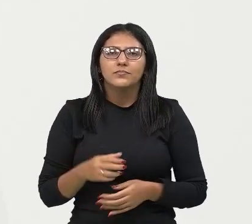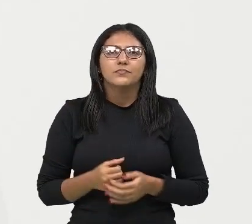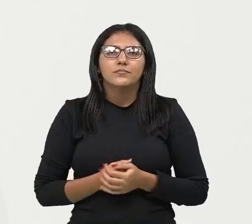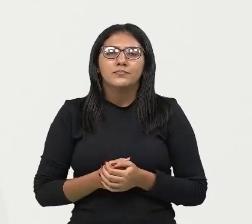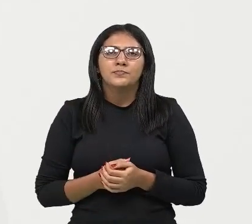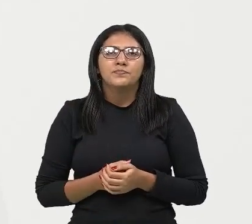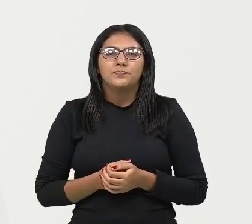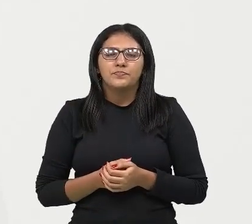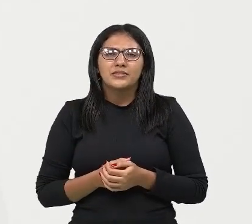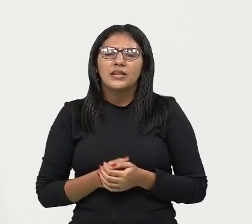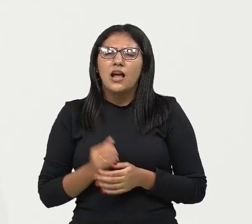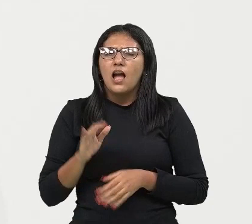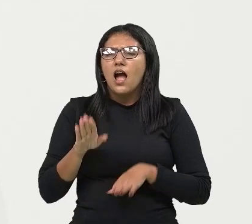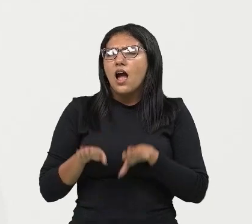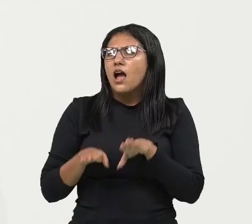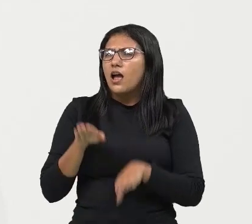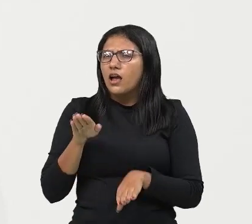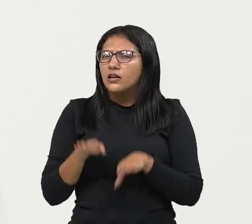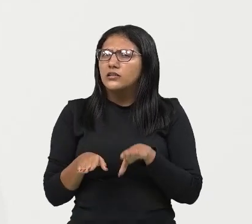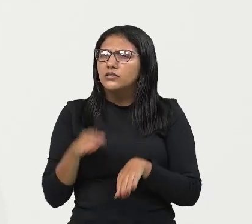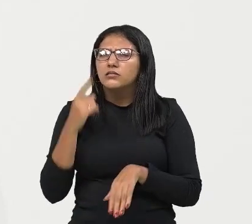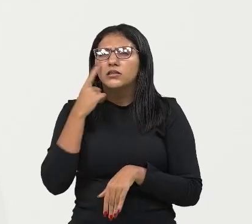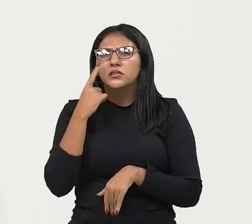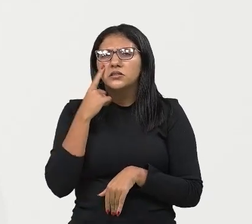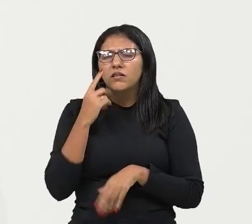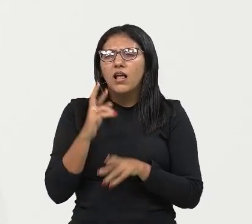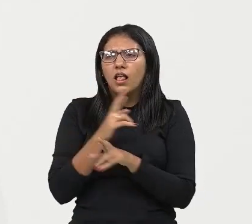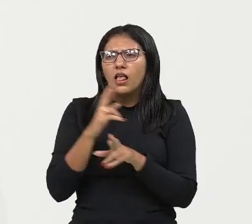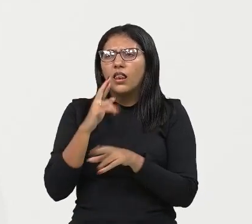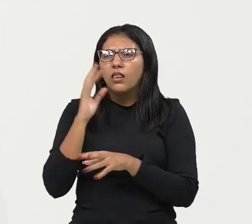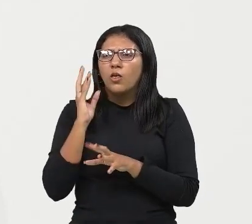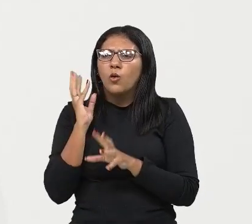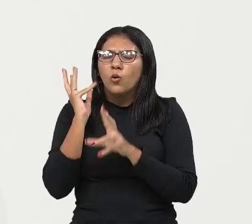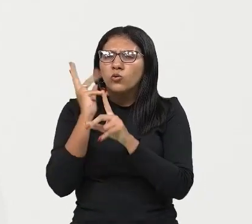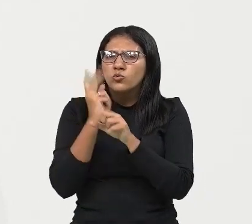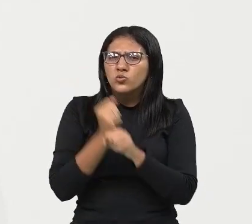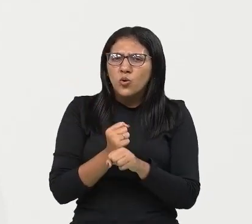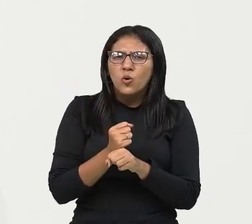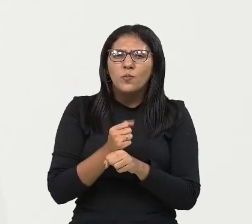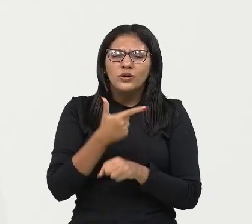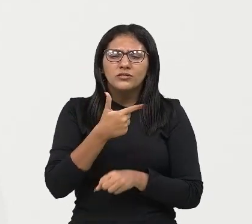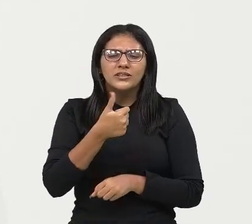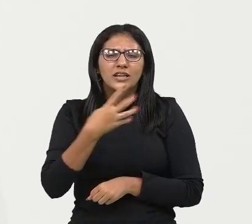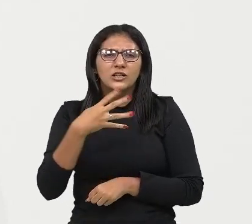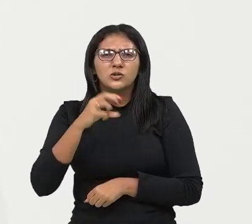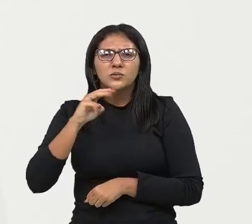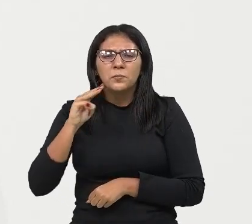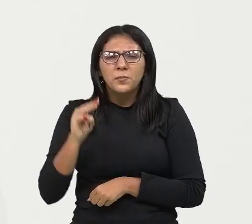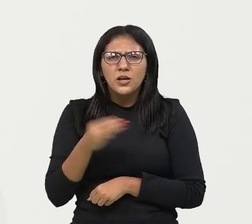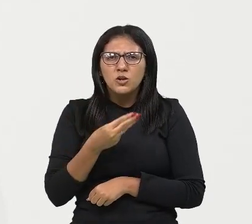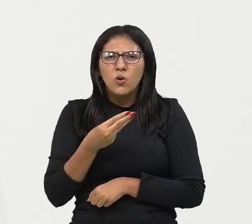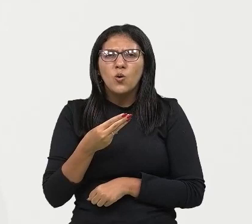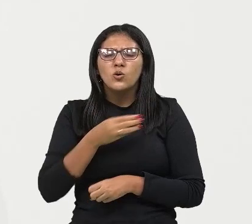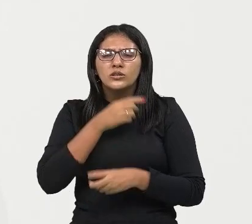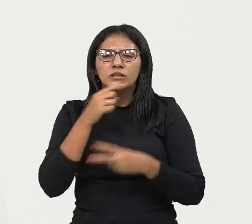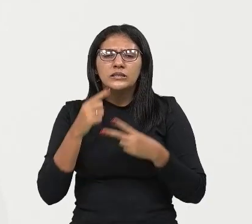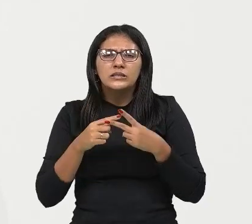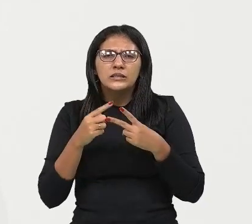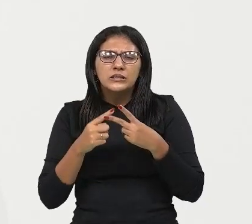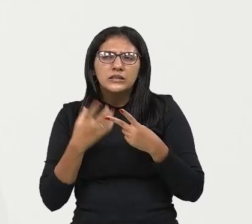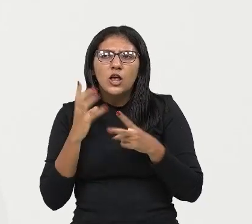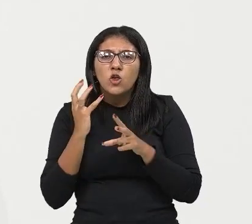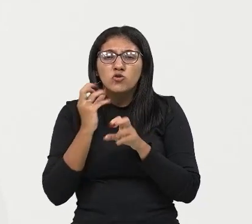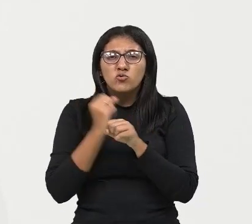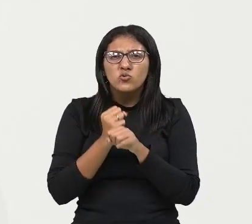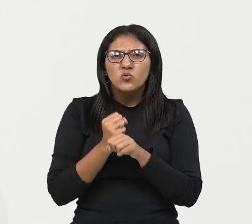esse cálculo que a gente verifica, que é o número de pessoas, 214 milhões, pela área do nosso país, que